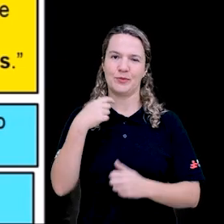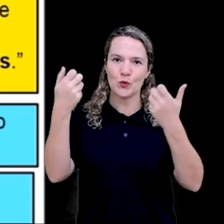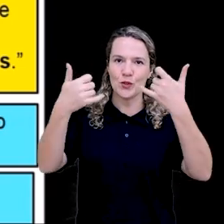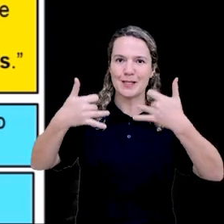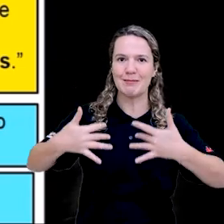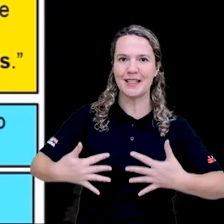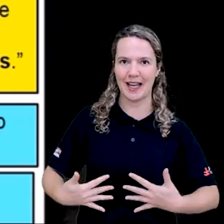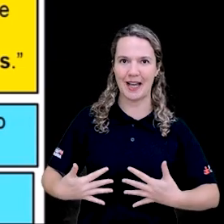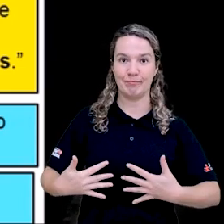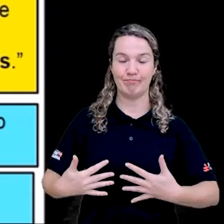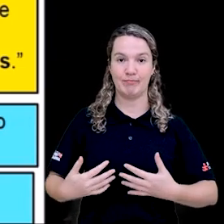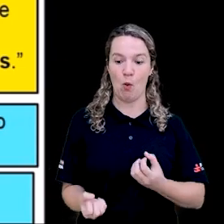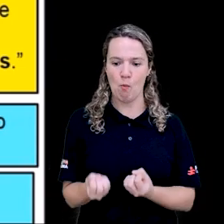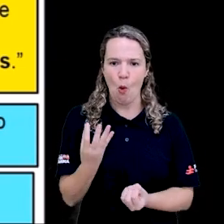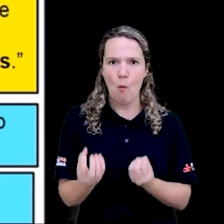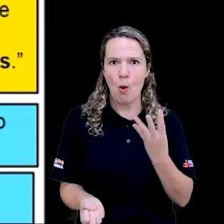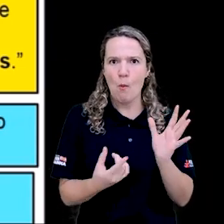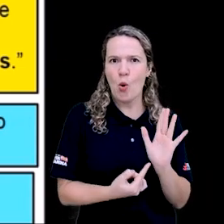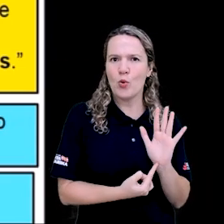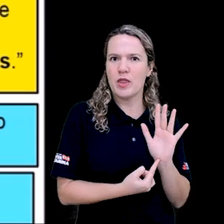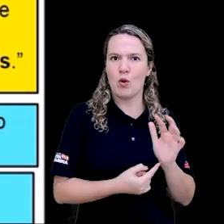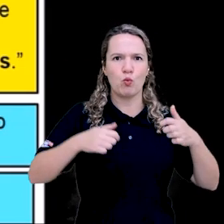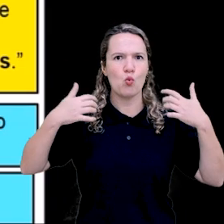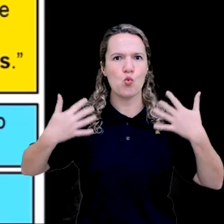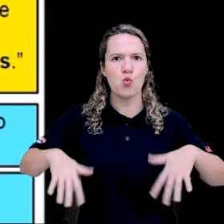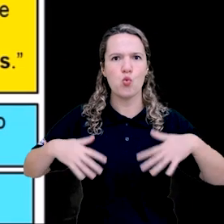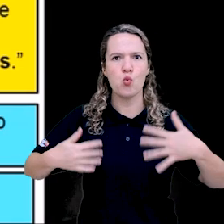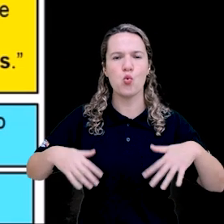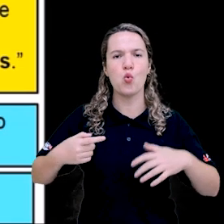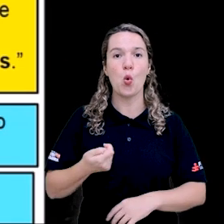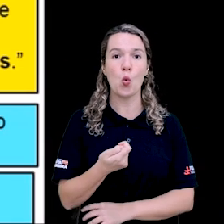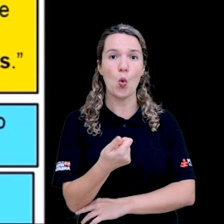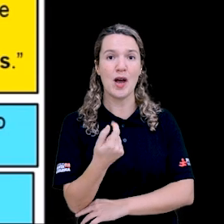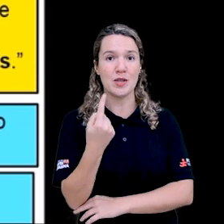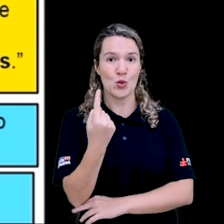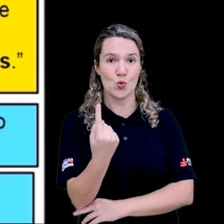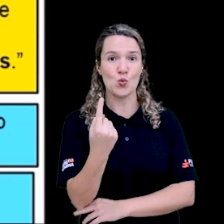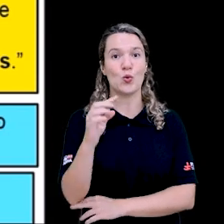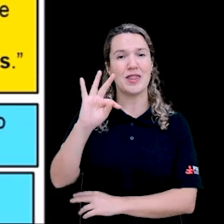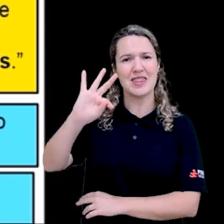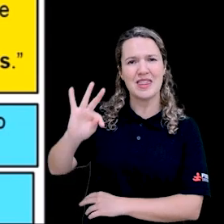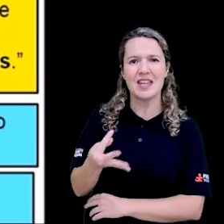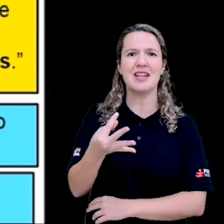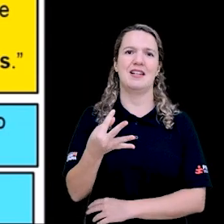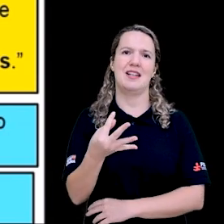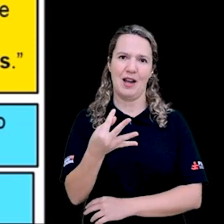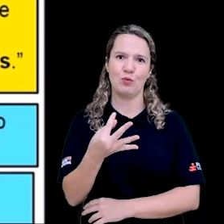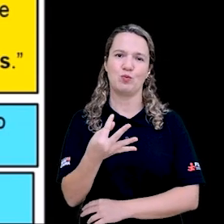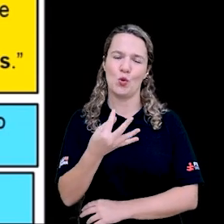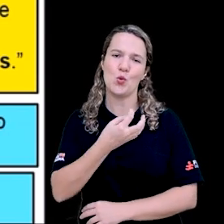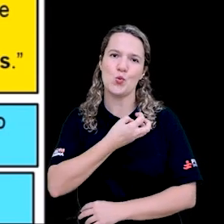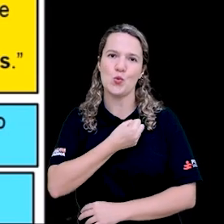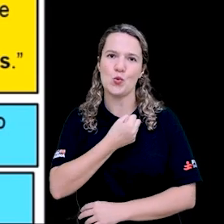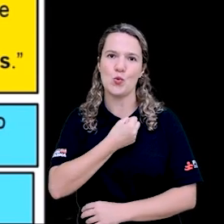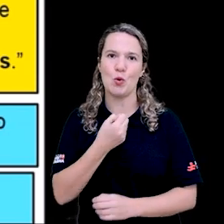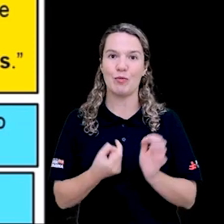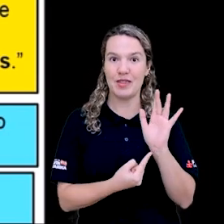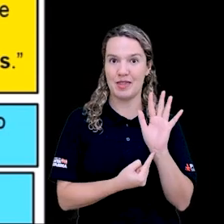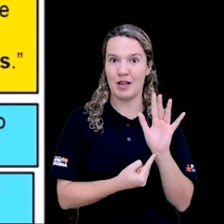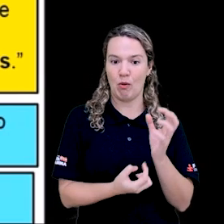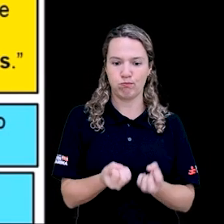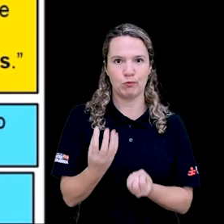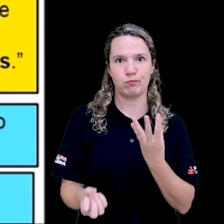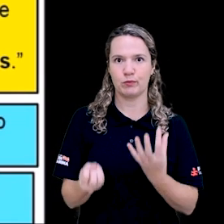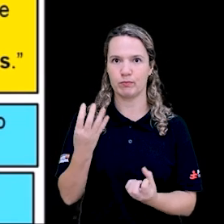produção de neurônios foi muito intensa, chegando a aproximadamente 1 trilhão de neurônios. Essa produção